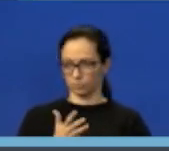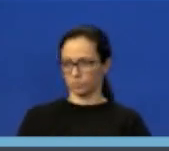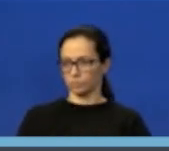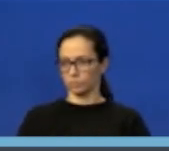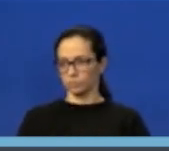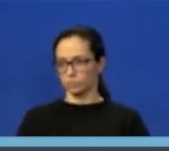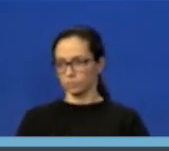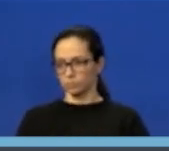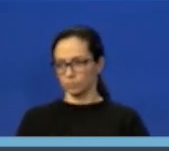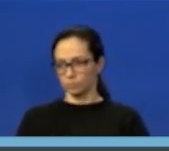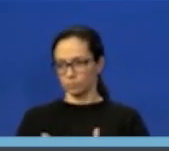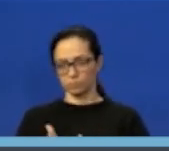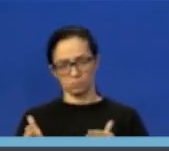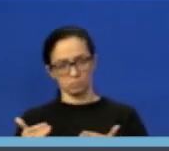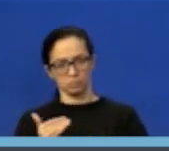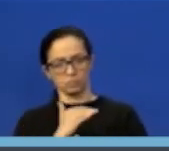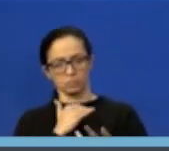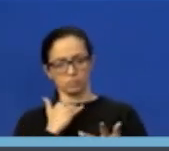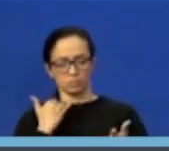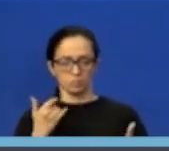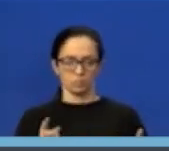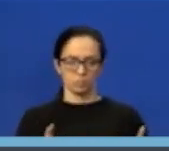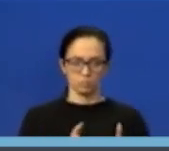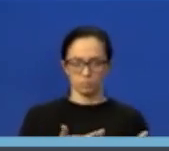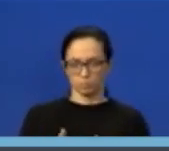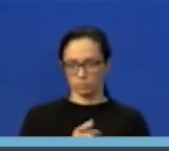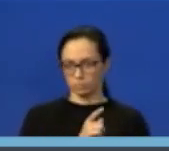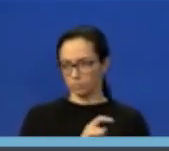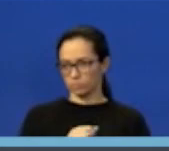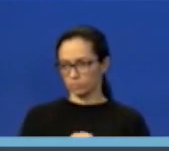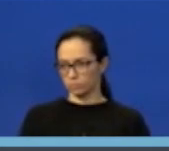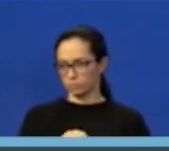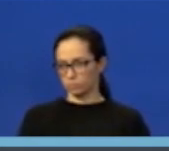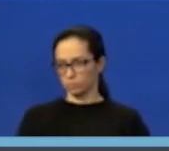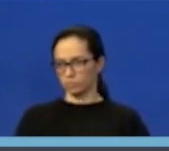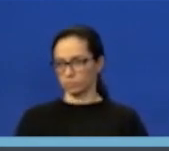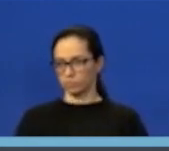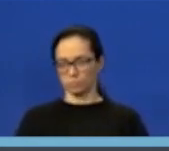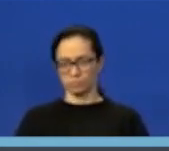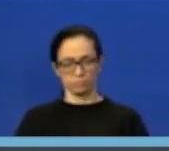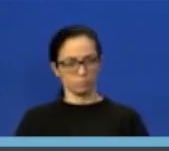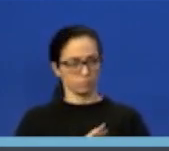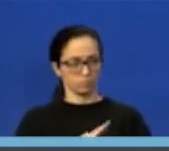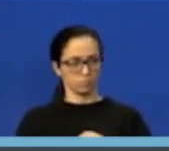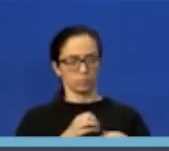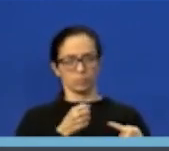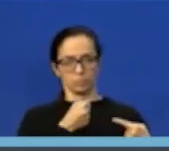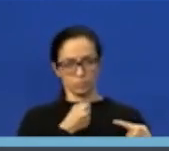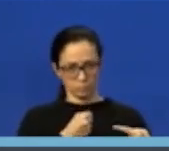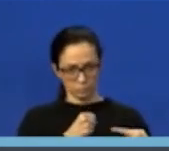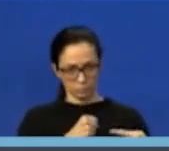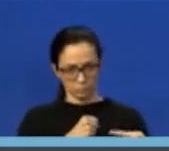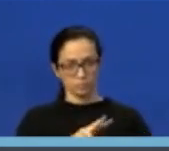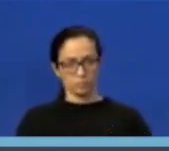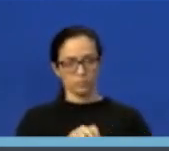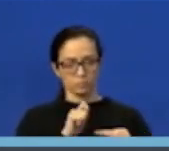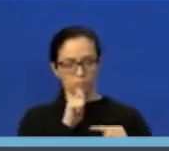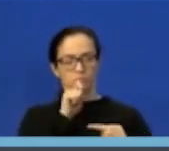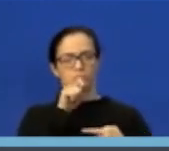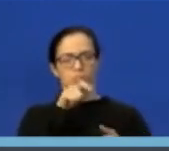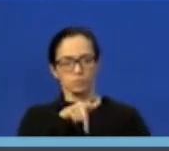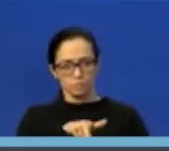a incidência hoje ela é menor e a morte causada por tuberculose também. O escarro, então, ele nada mais é do